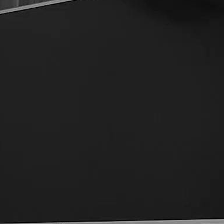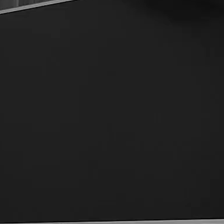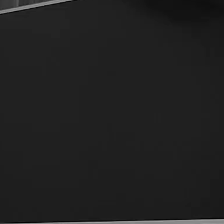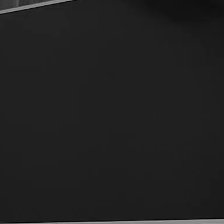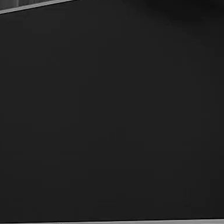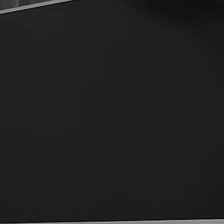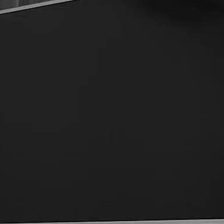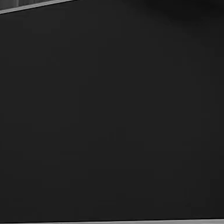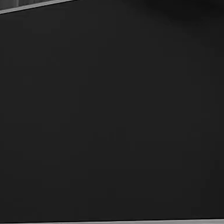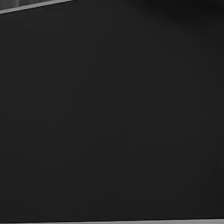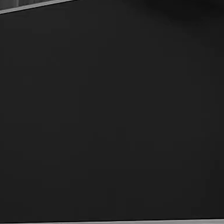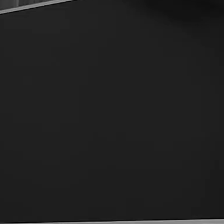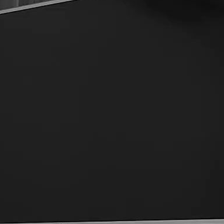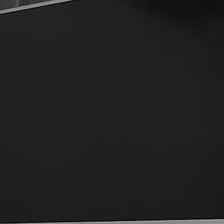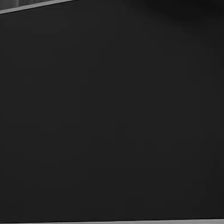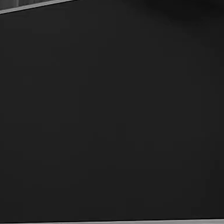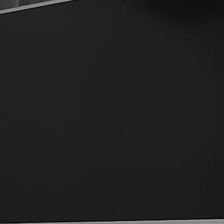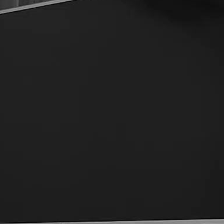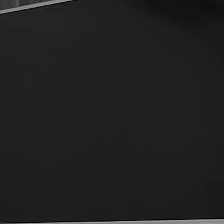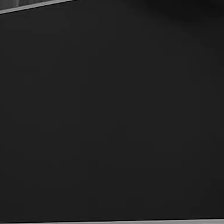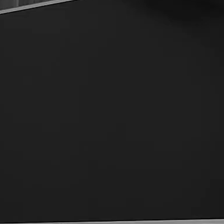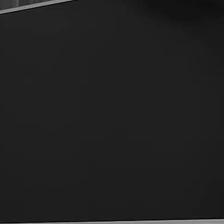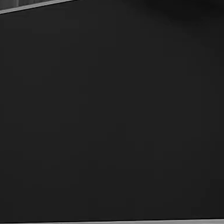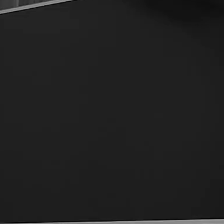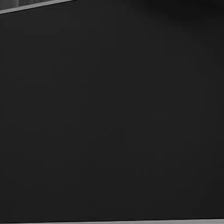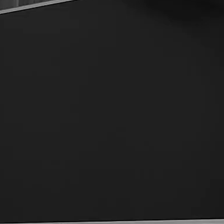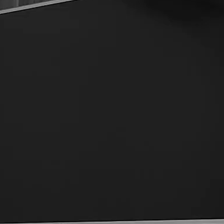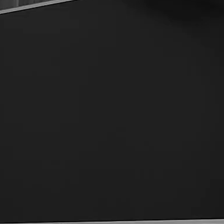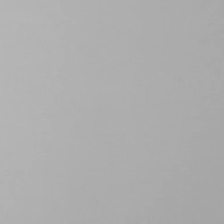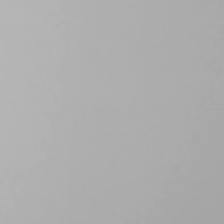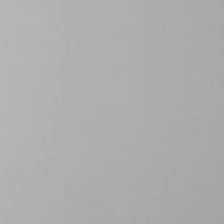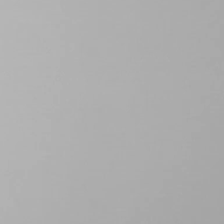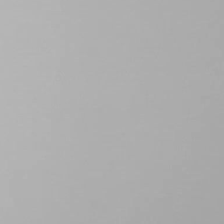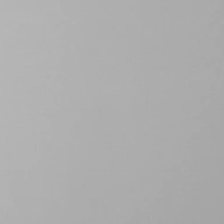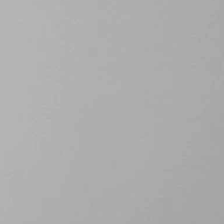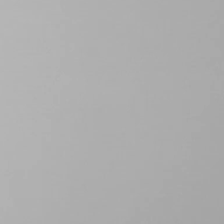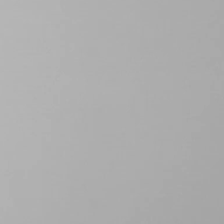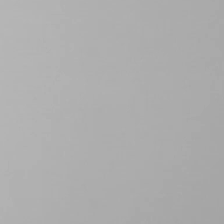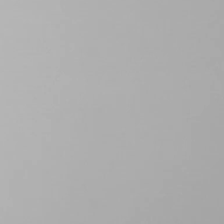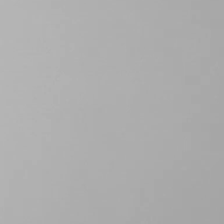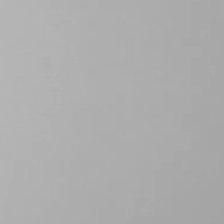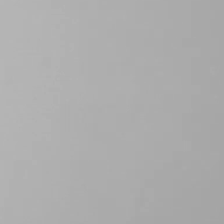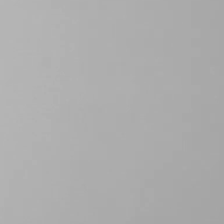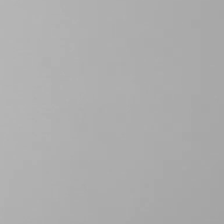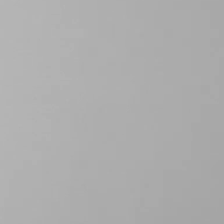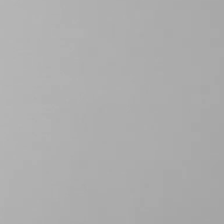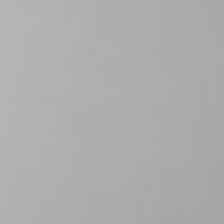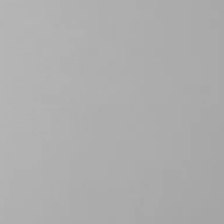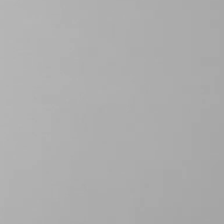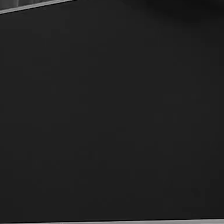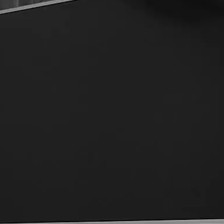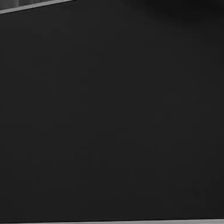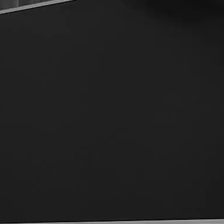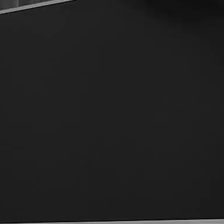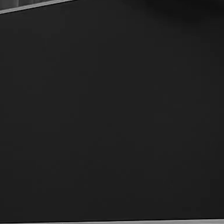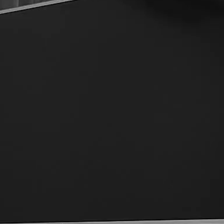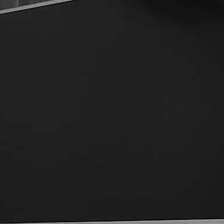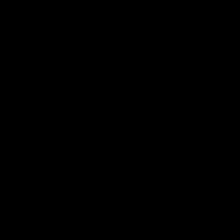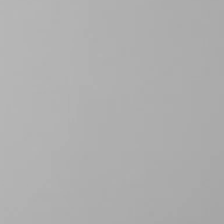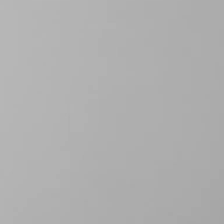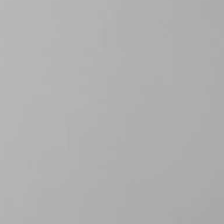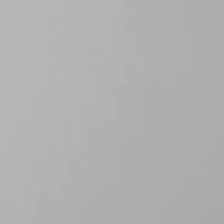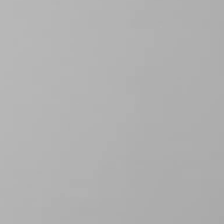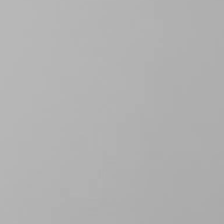Vocês vieram perguntar também coisas relacionadas a Libras, a gente também já estudou um pouquinho. Já manja um pouco, pois vai ser só em Libras aqui a conversa. Aí,